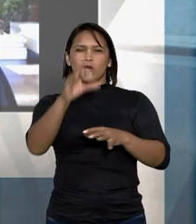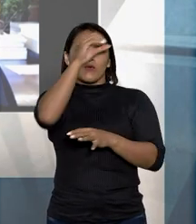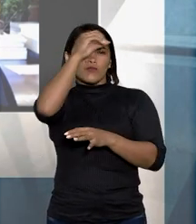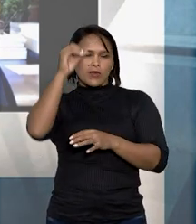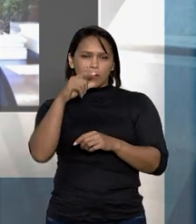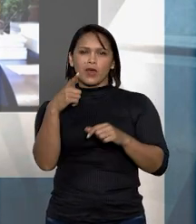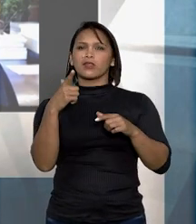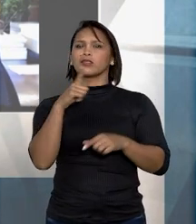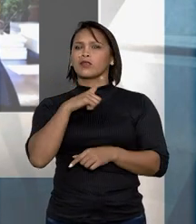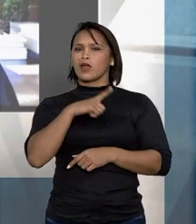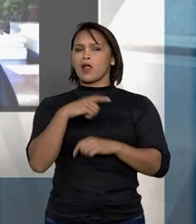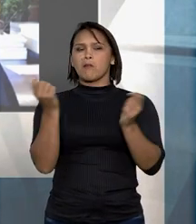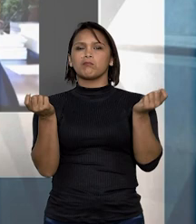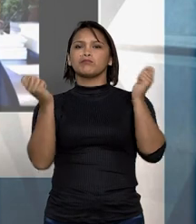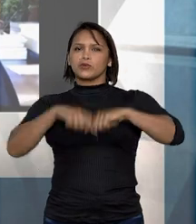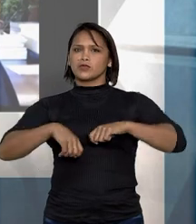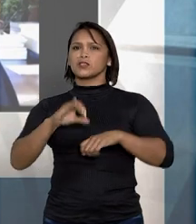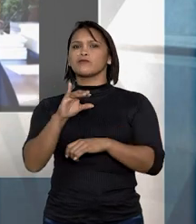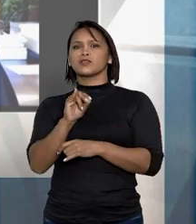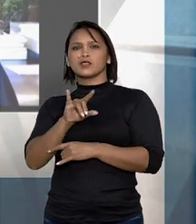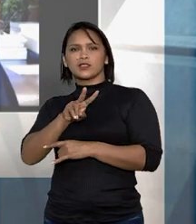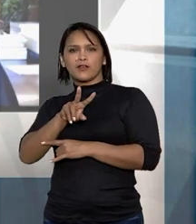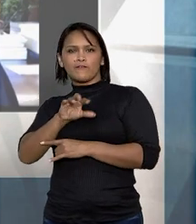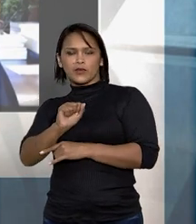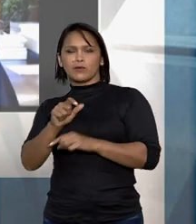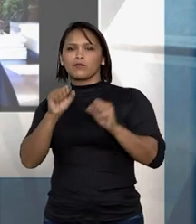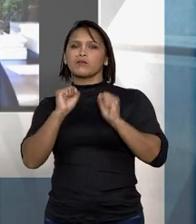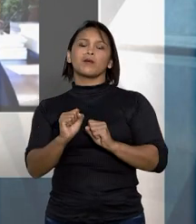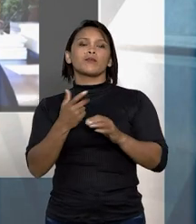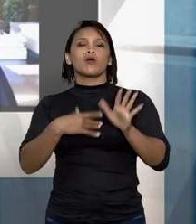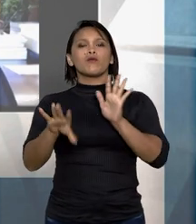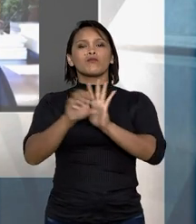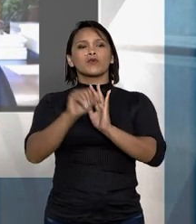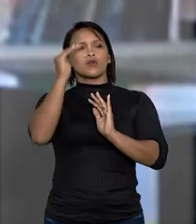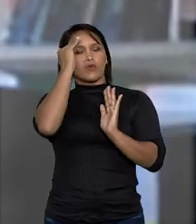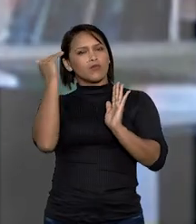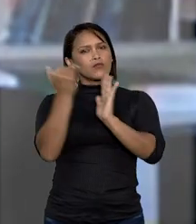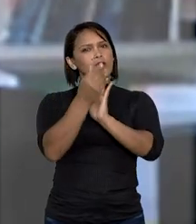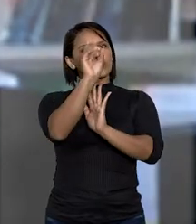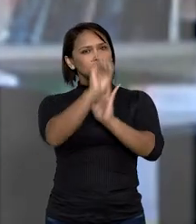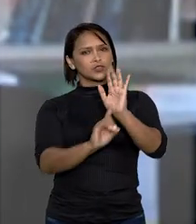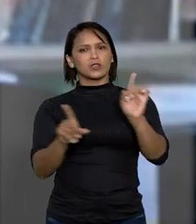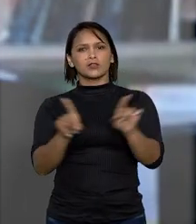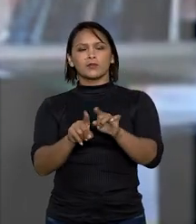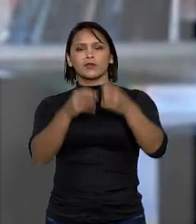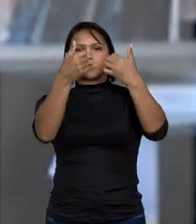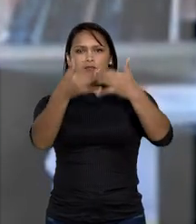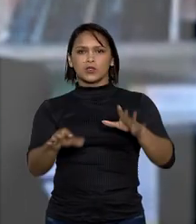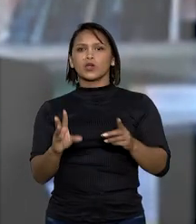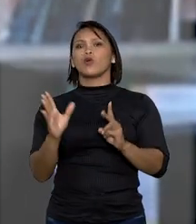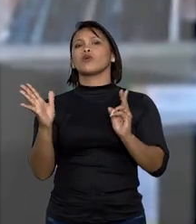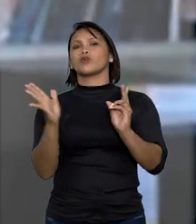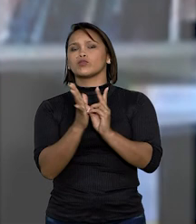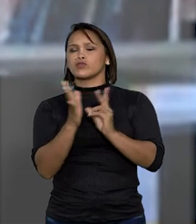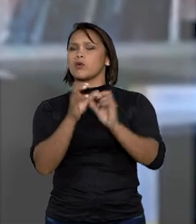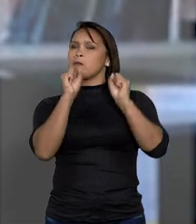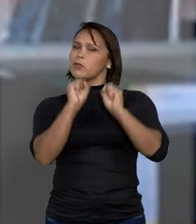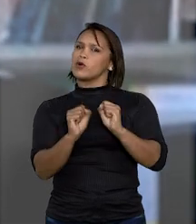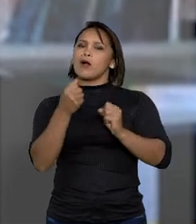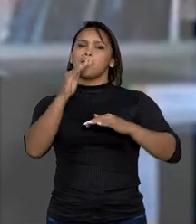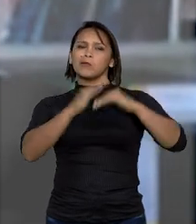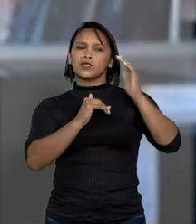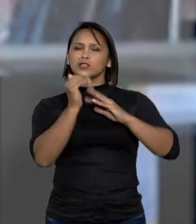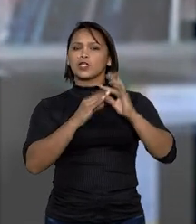analfabetos de tem plena capacidade se o podem contrair direitos e obrigações explicou ainda que os índios podem praticar